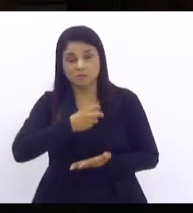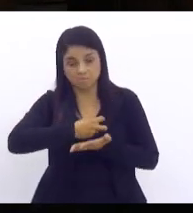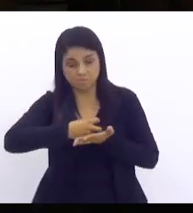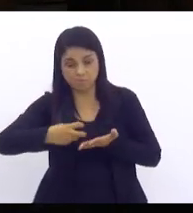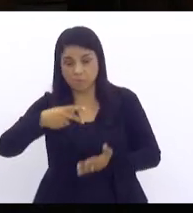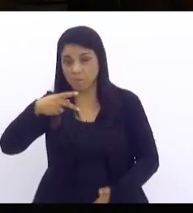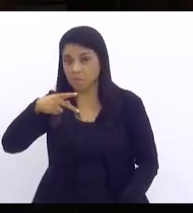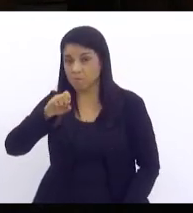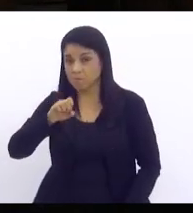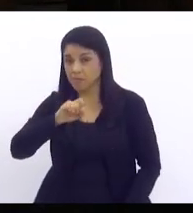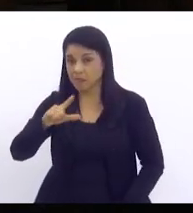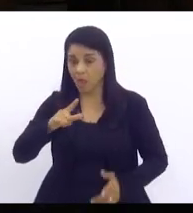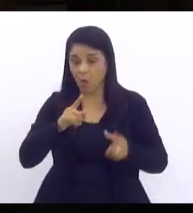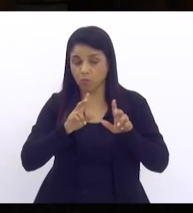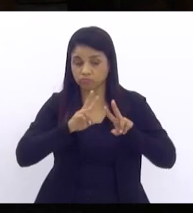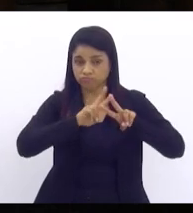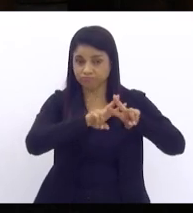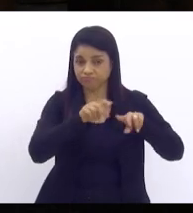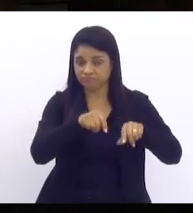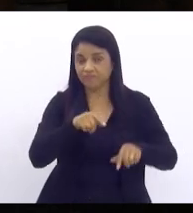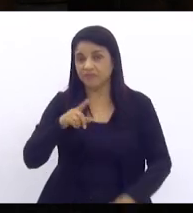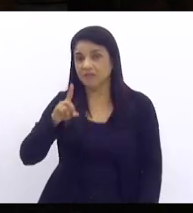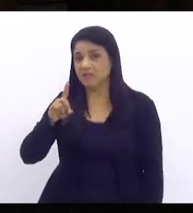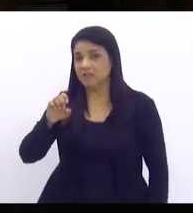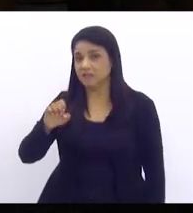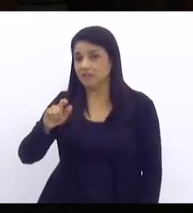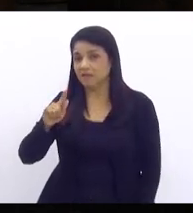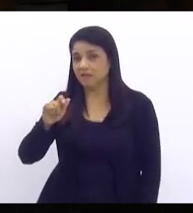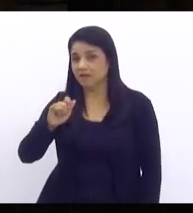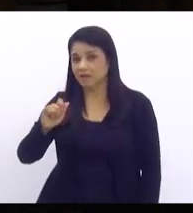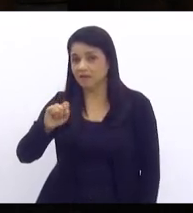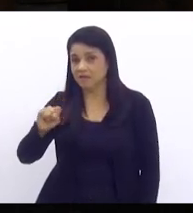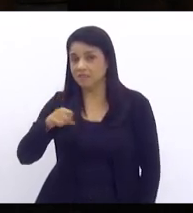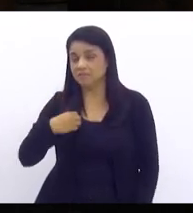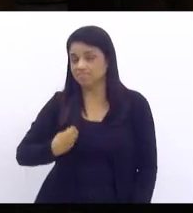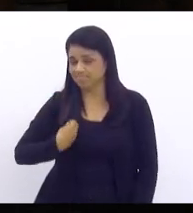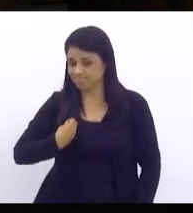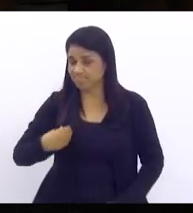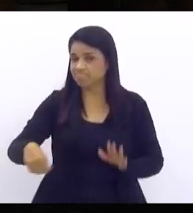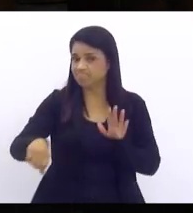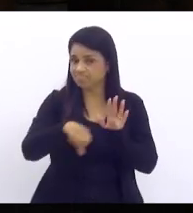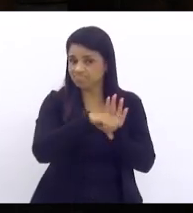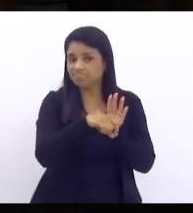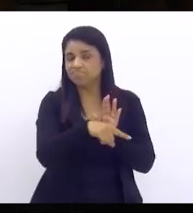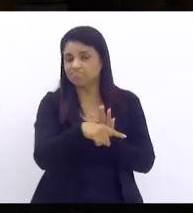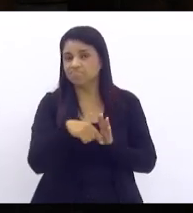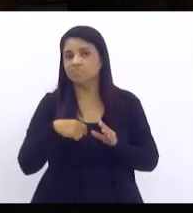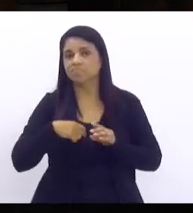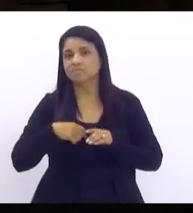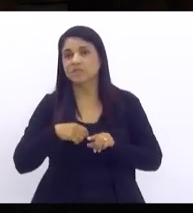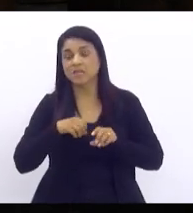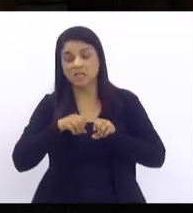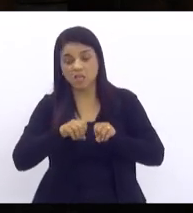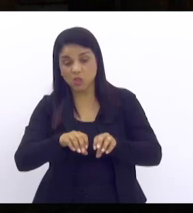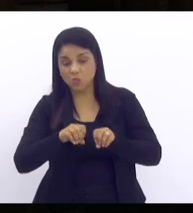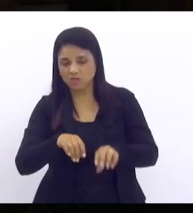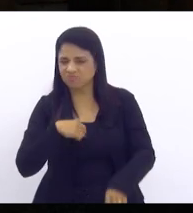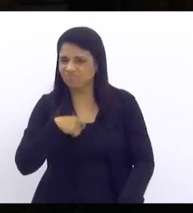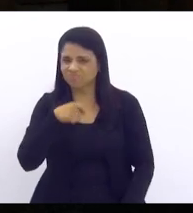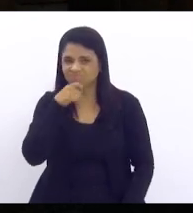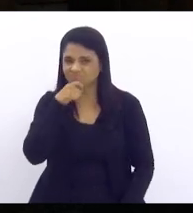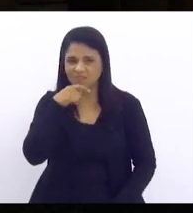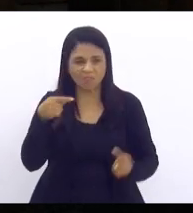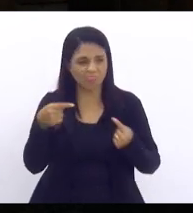com esses marginais, o degase, que tem que estar ali vivendo também com esses marginais, que é da educação, que para mim não tem nada a ver